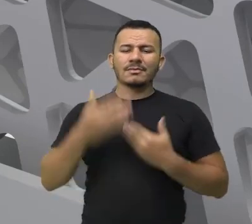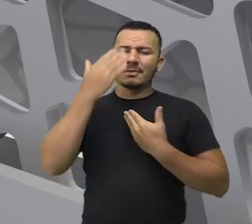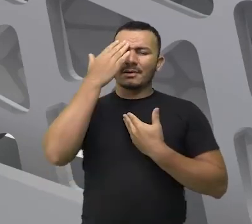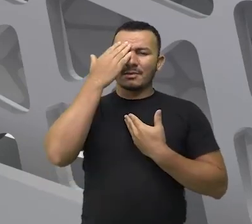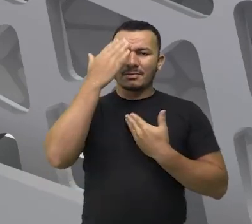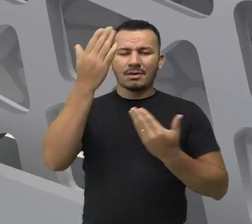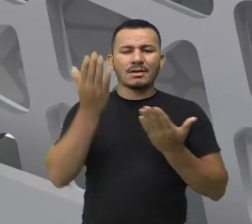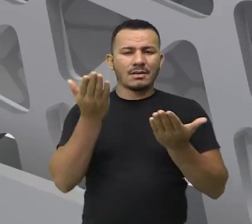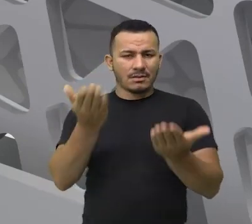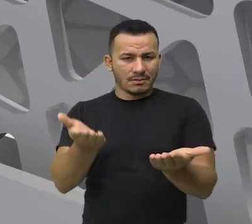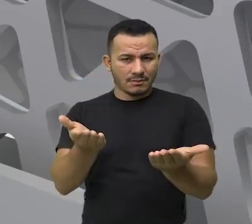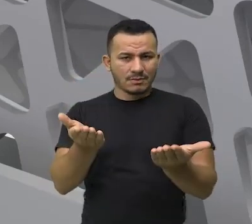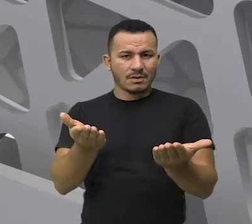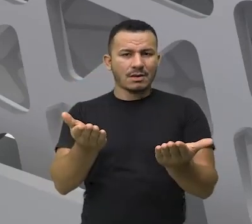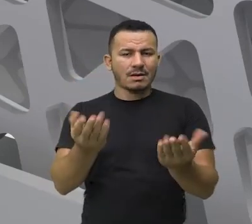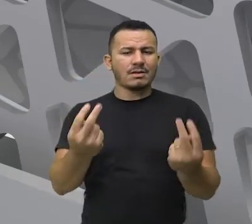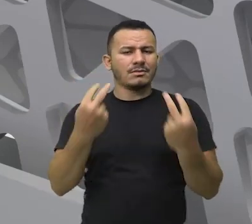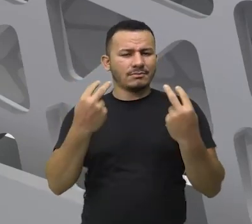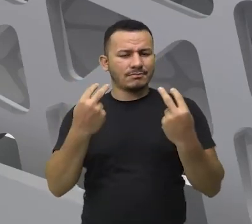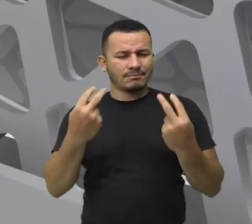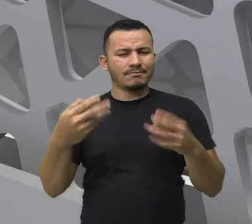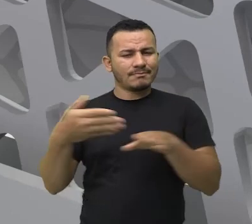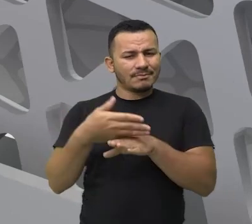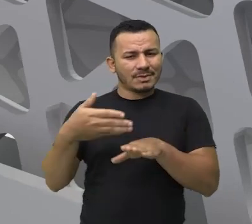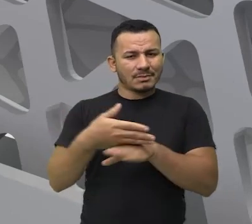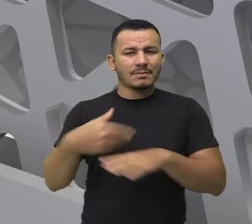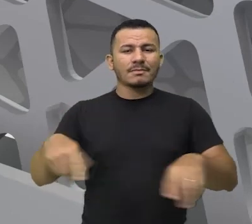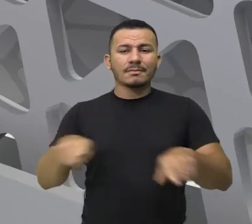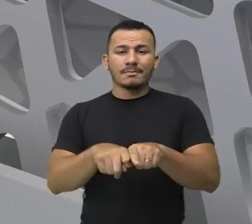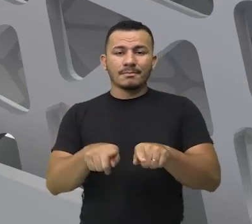circunferência. Agradeço aí a